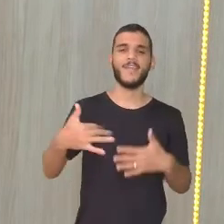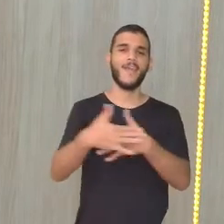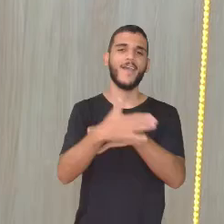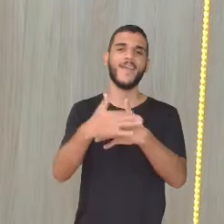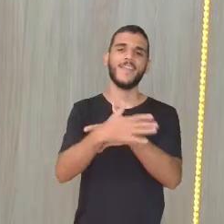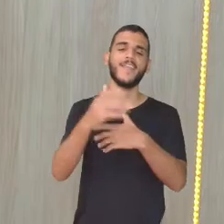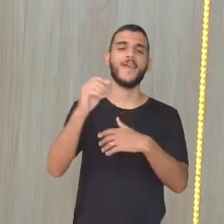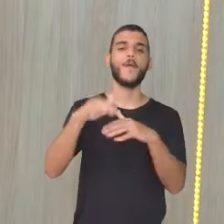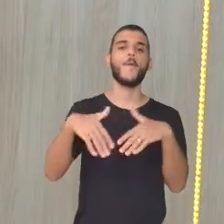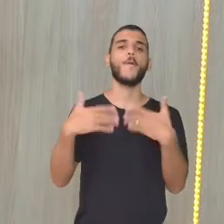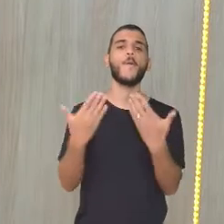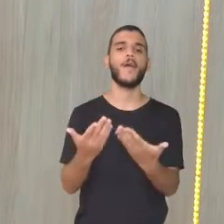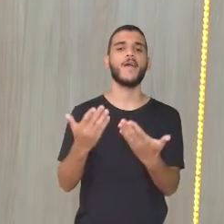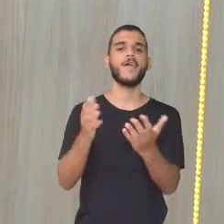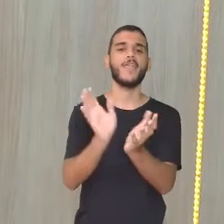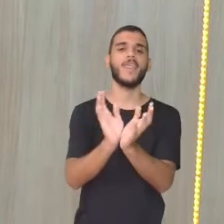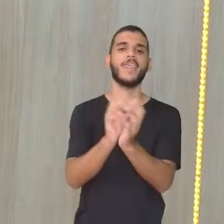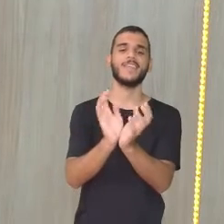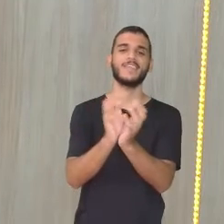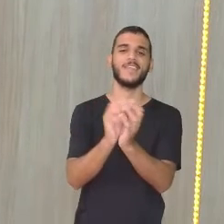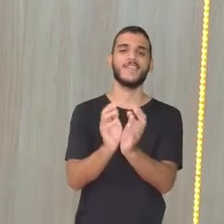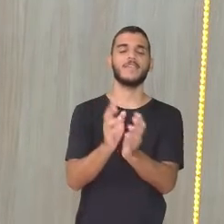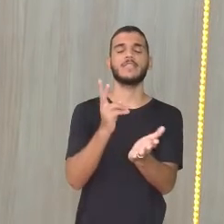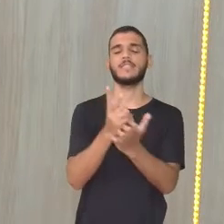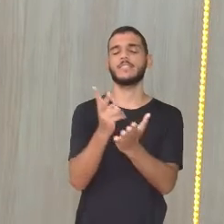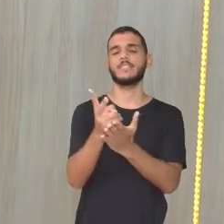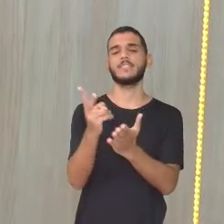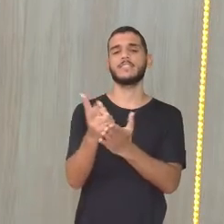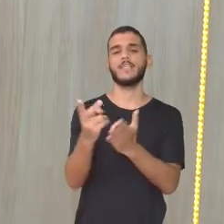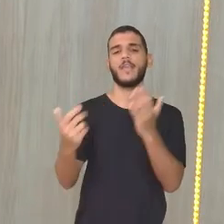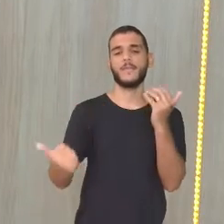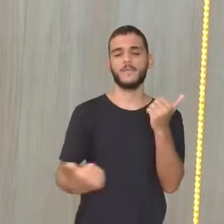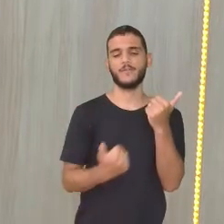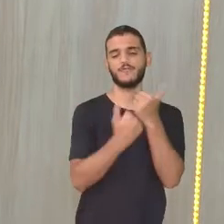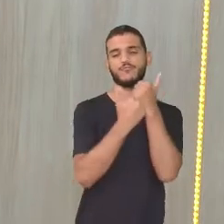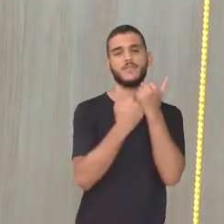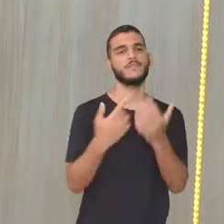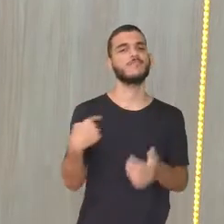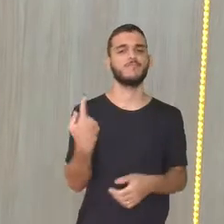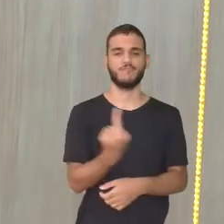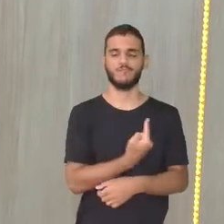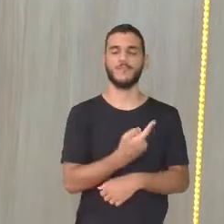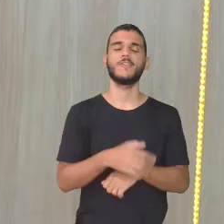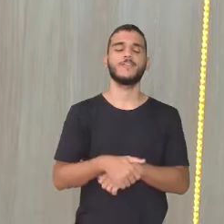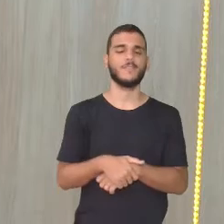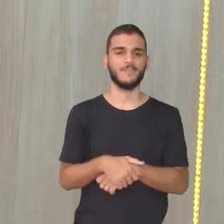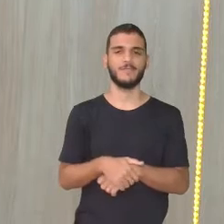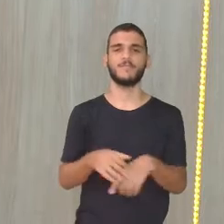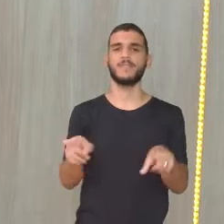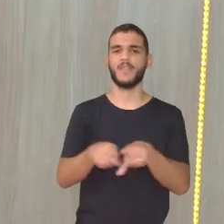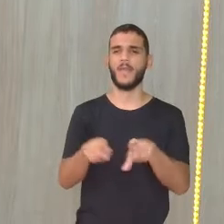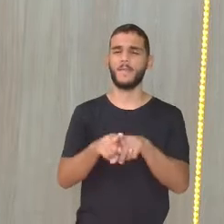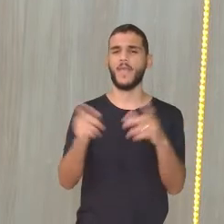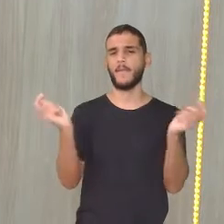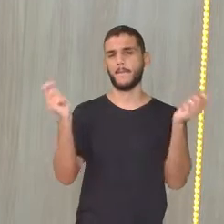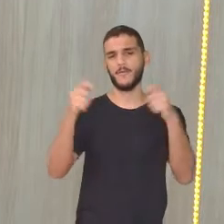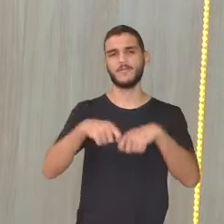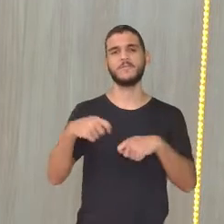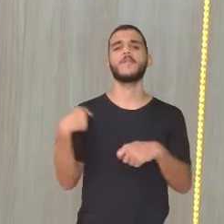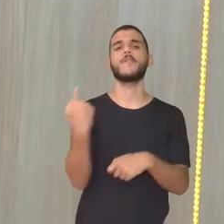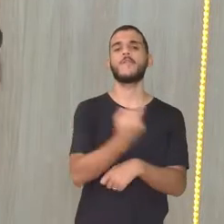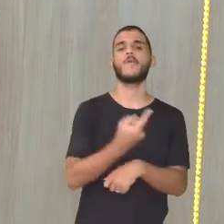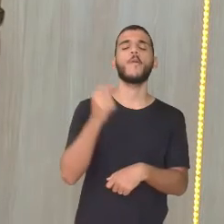Recife, que estão junto com a gente aí, sempre dando esse apoio, sempre, né, levando nossas aulas também, possibilitando que nosso trabalho